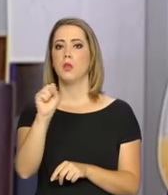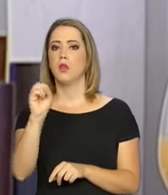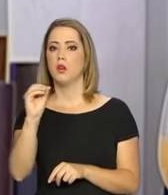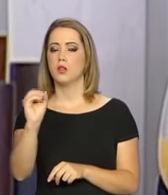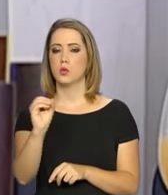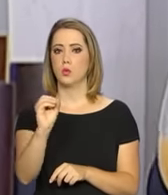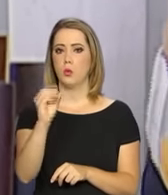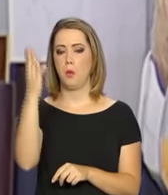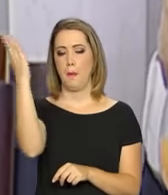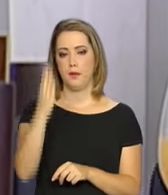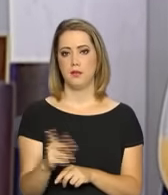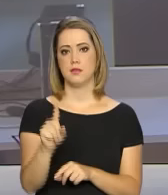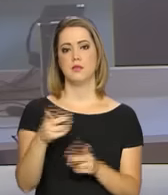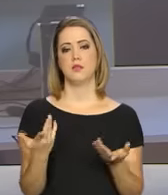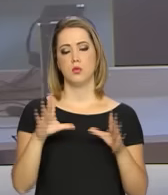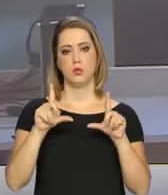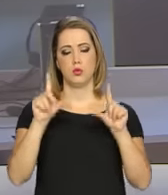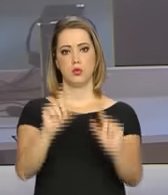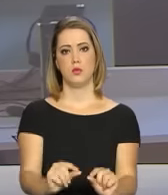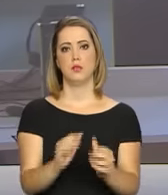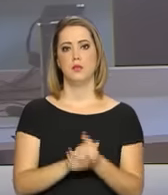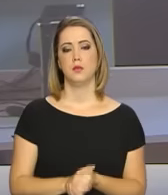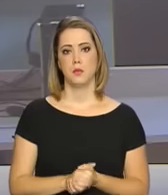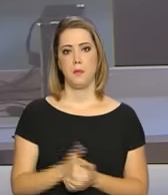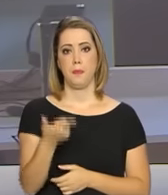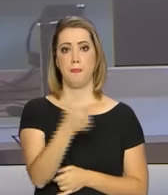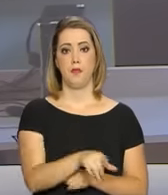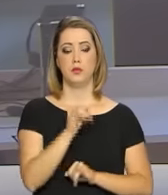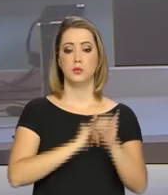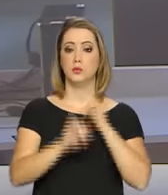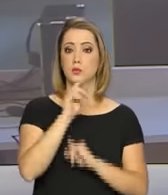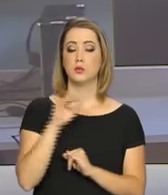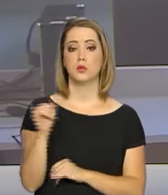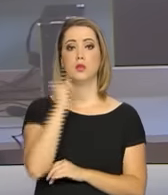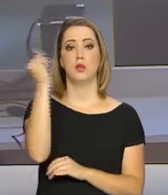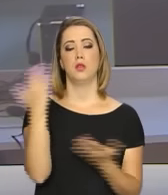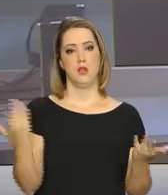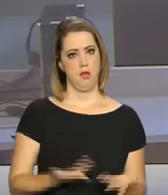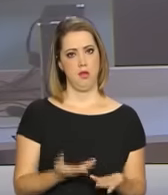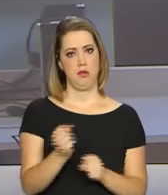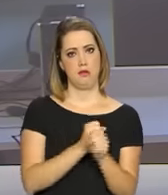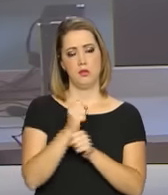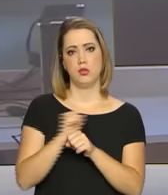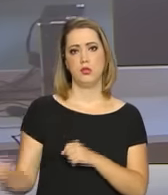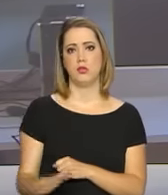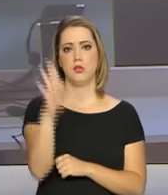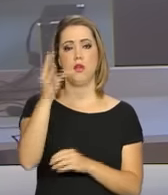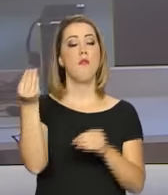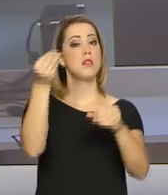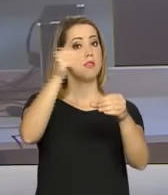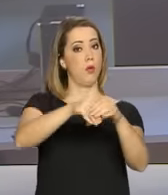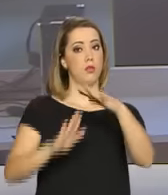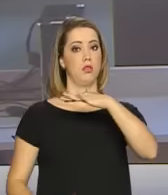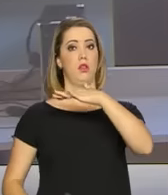diminuindo a taxa cai outra notícia importante a inflação deste ano deve ficar dentro do teto da Meta